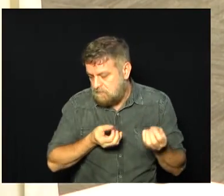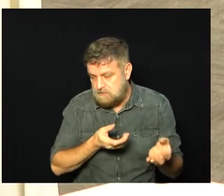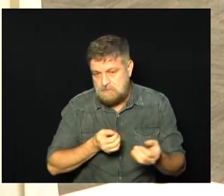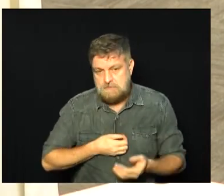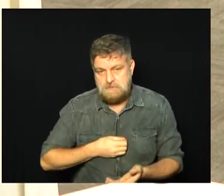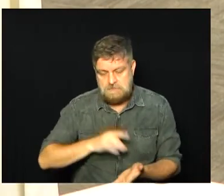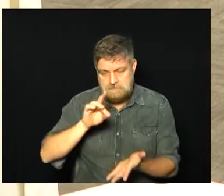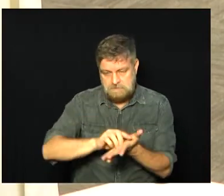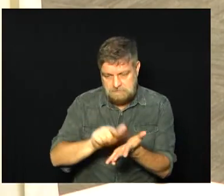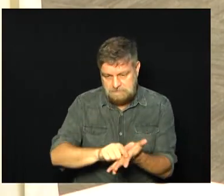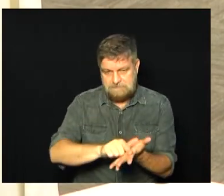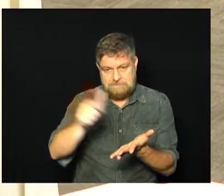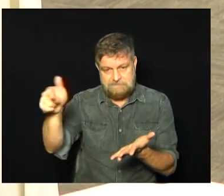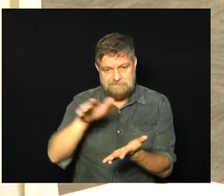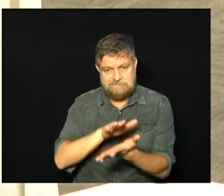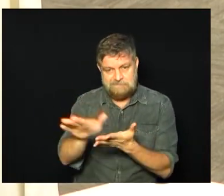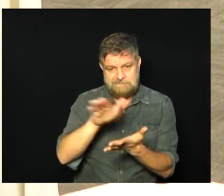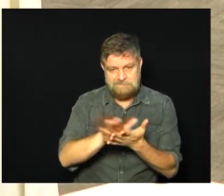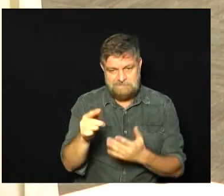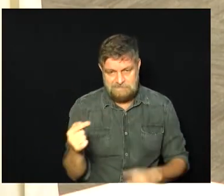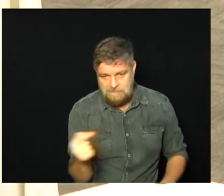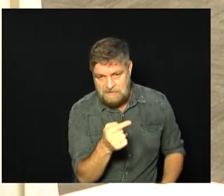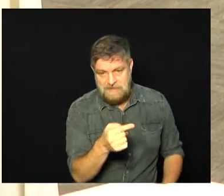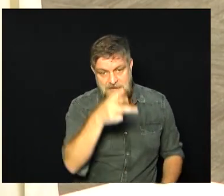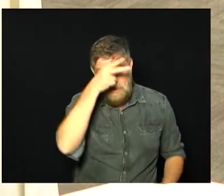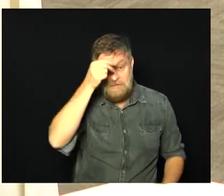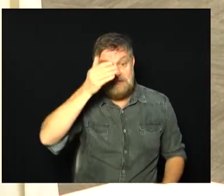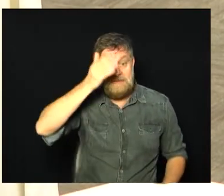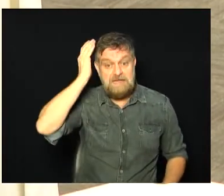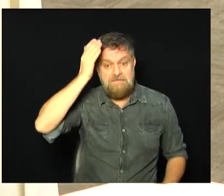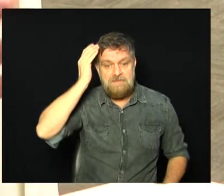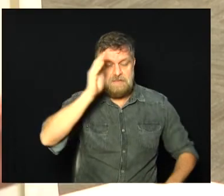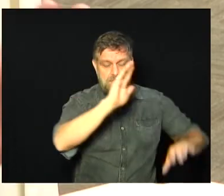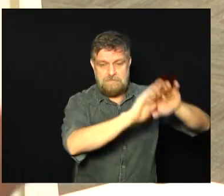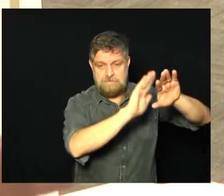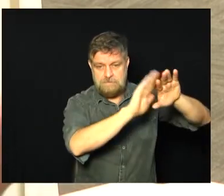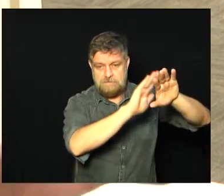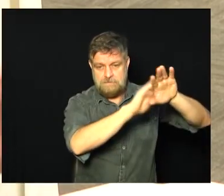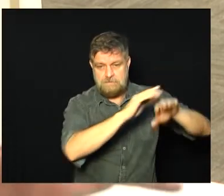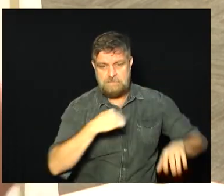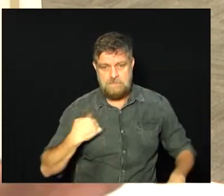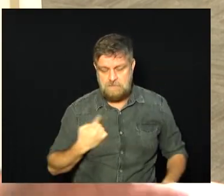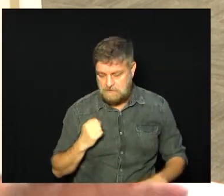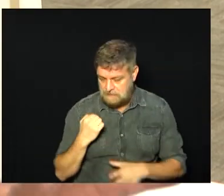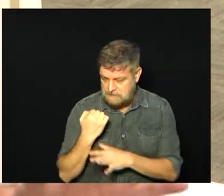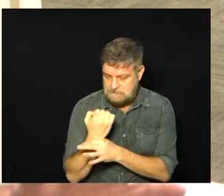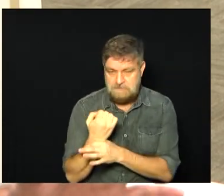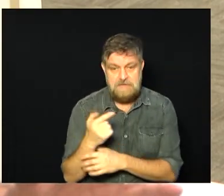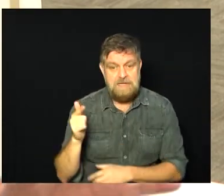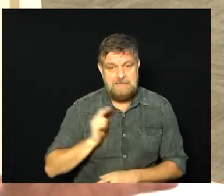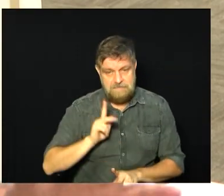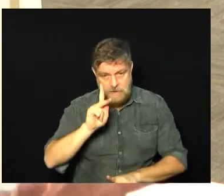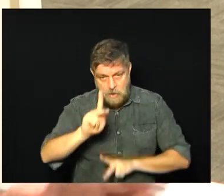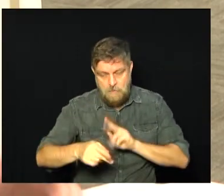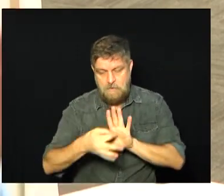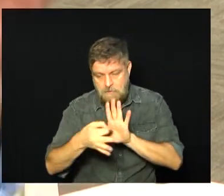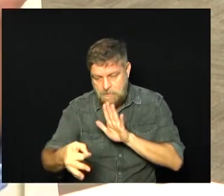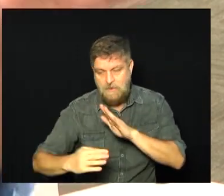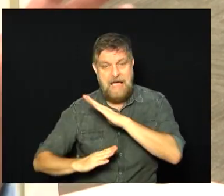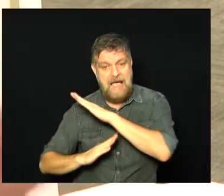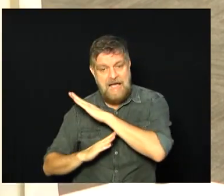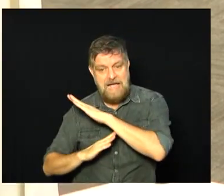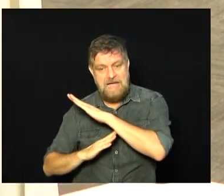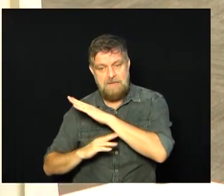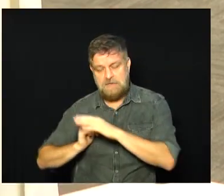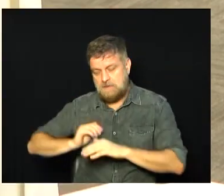o decreto, porque aí é uma iniciativa do prefeito, né, mas garantindo que ali teve a participação da Câmara